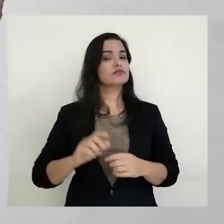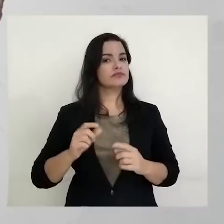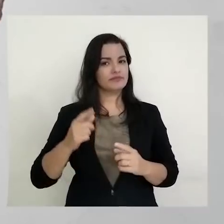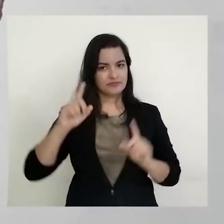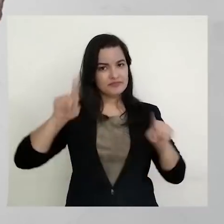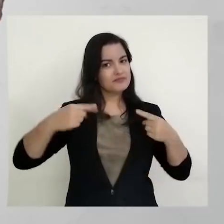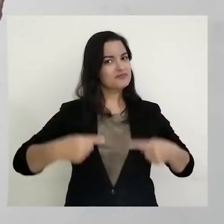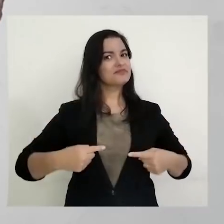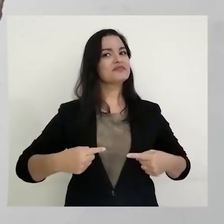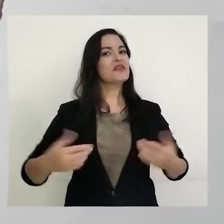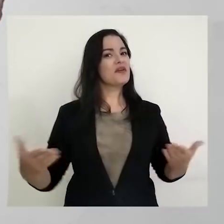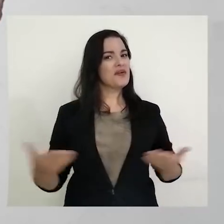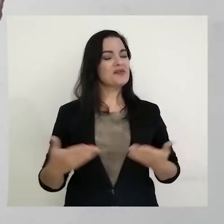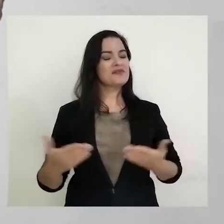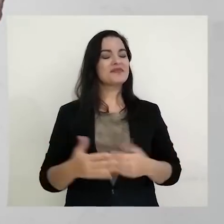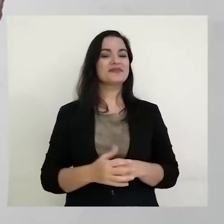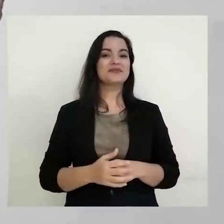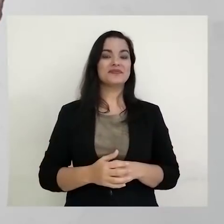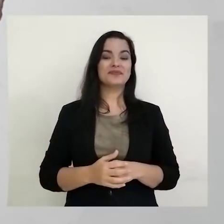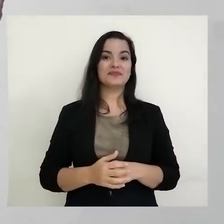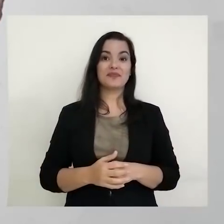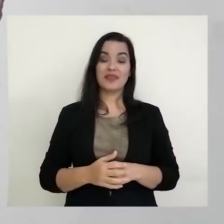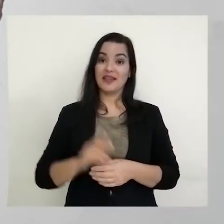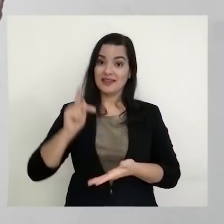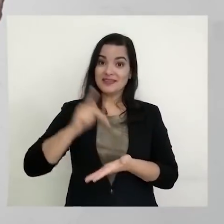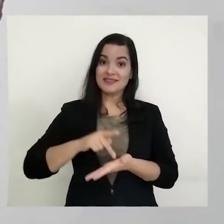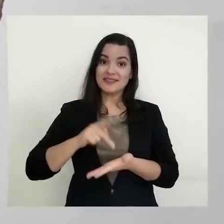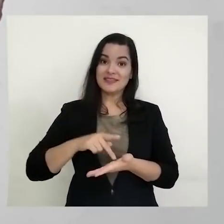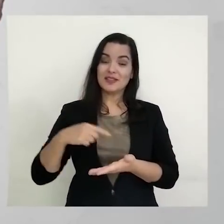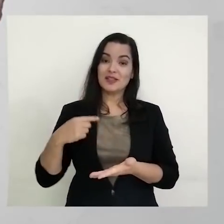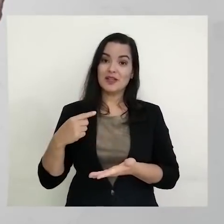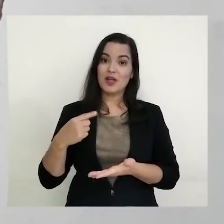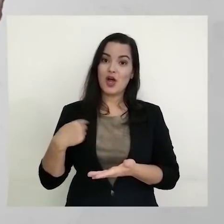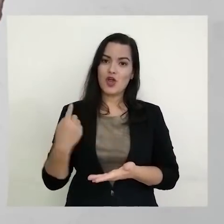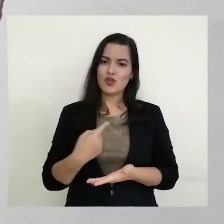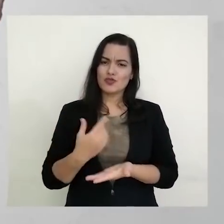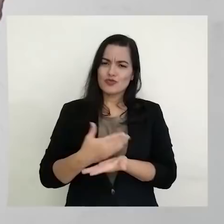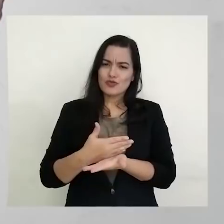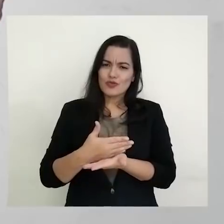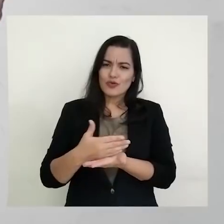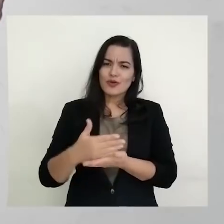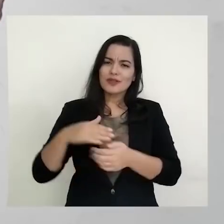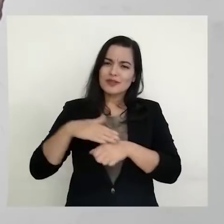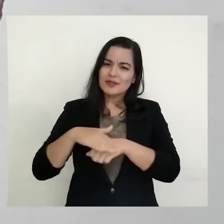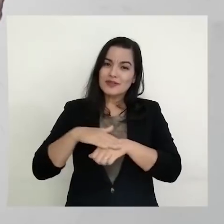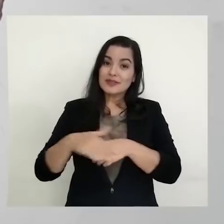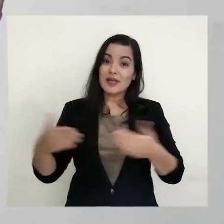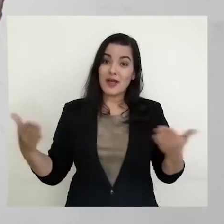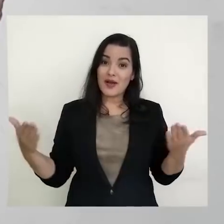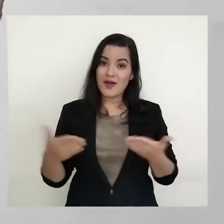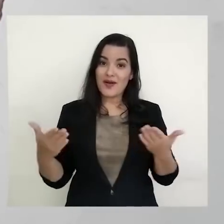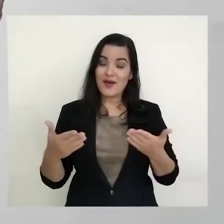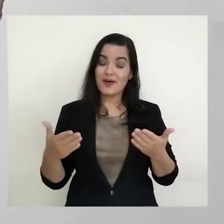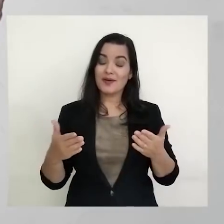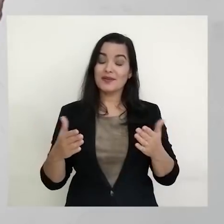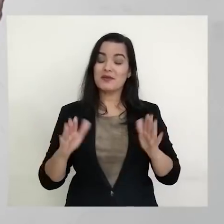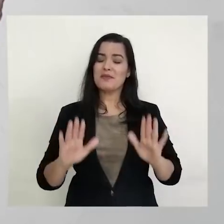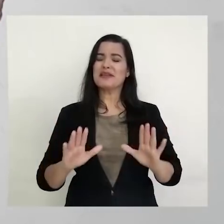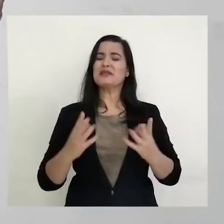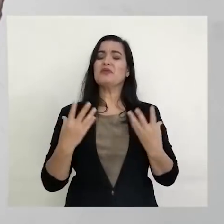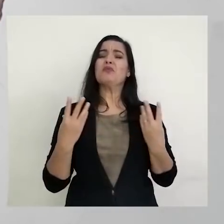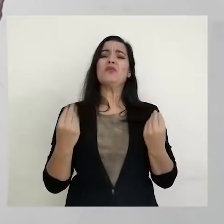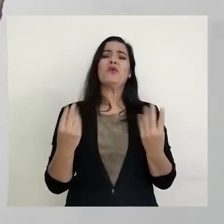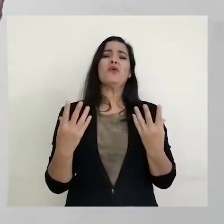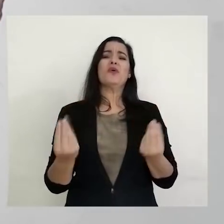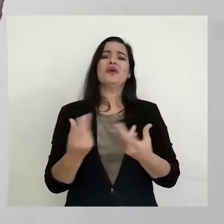desafio de hoje. Na verdade, nós começamos a falar disso hoje, mas são tantas diferenças que nós vamos